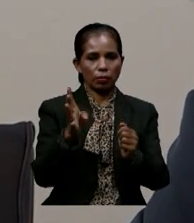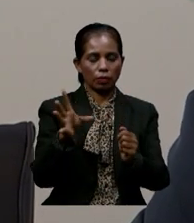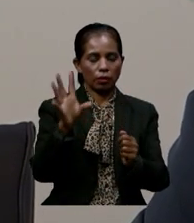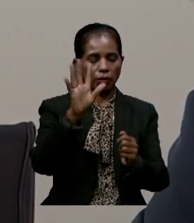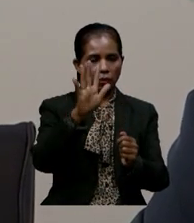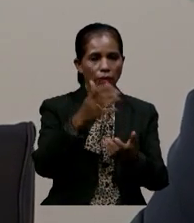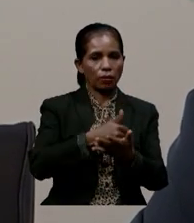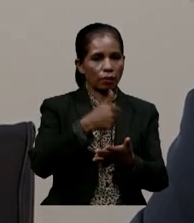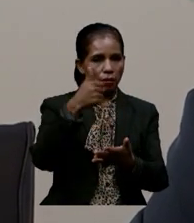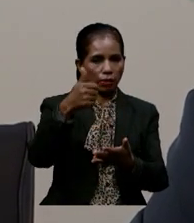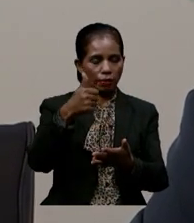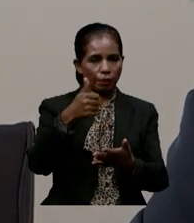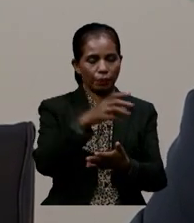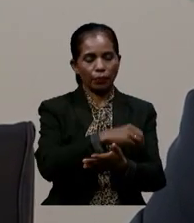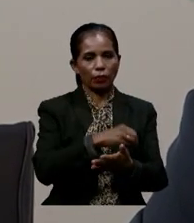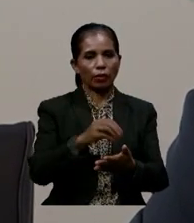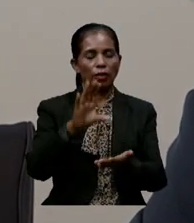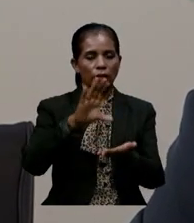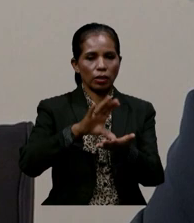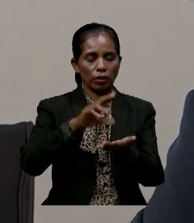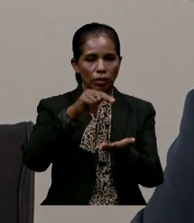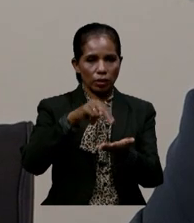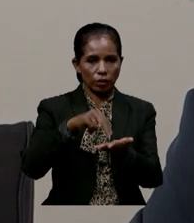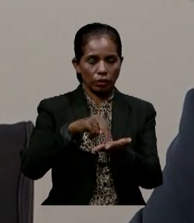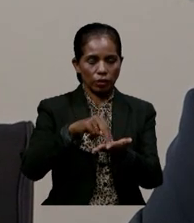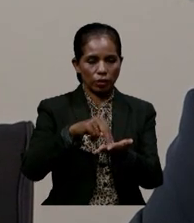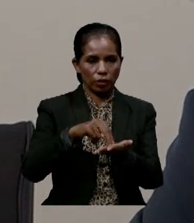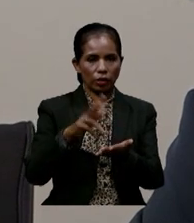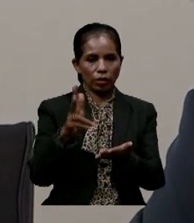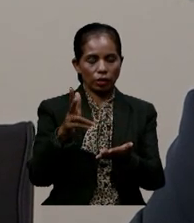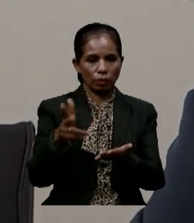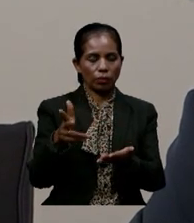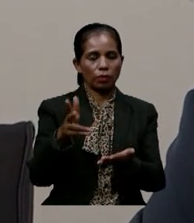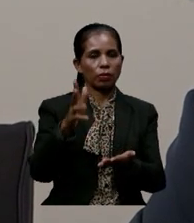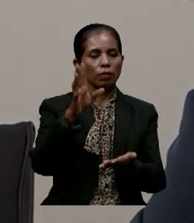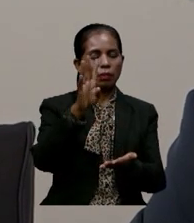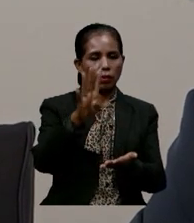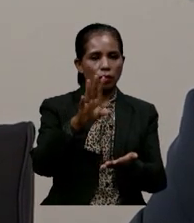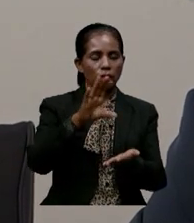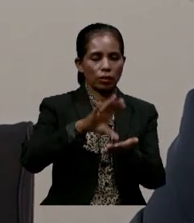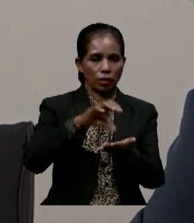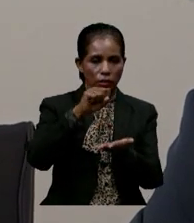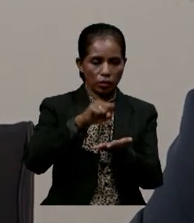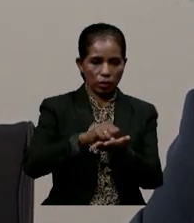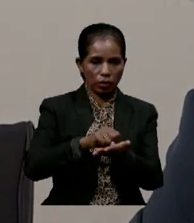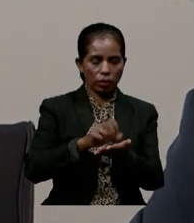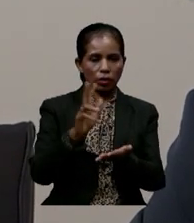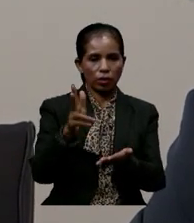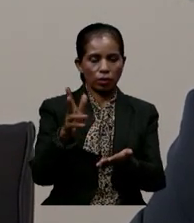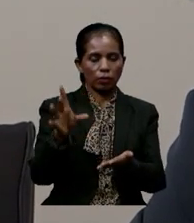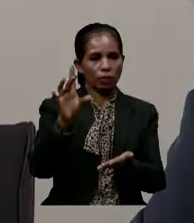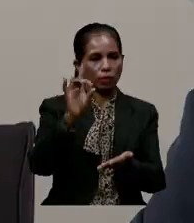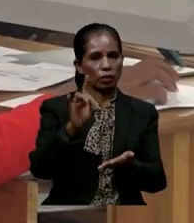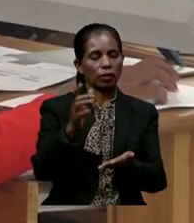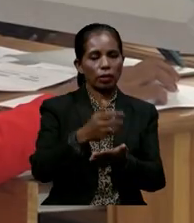uma passa, ciências naturais 30 candidatos uma passa, ciências sociais e 38 candidatos